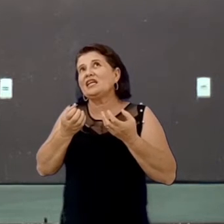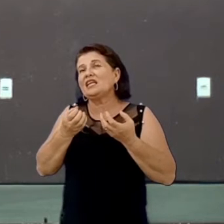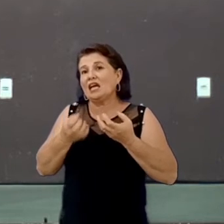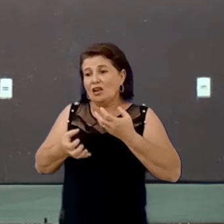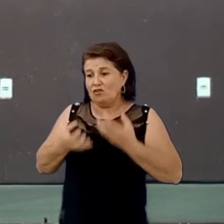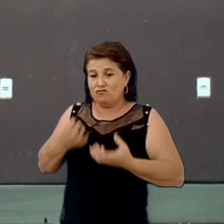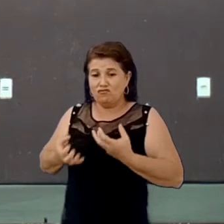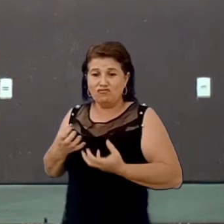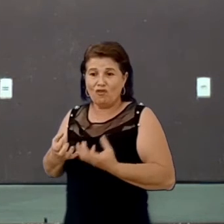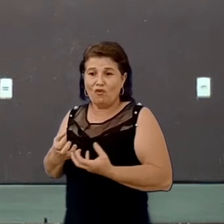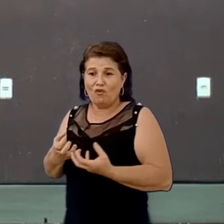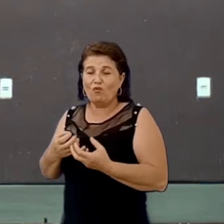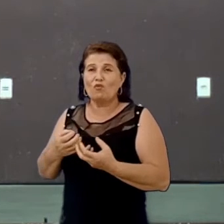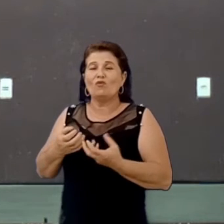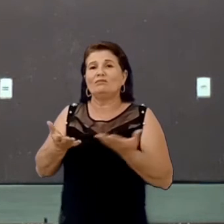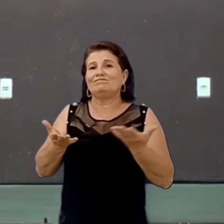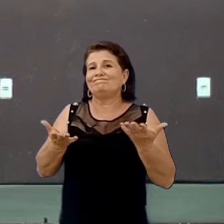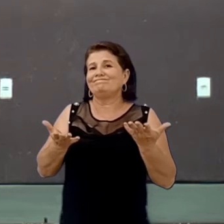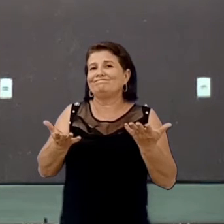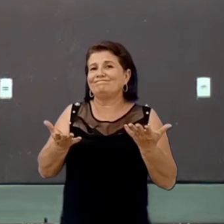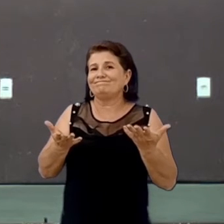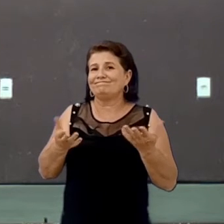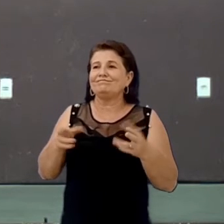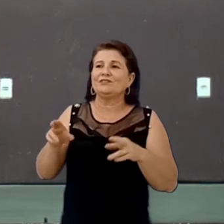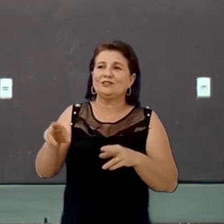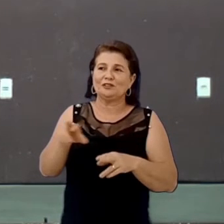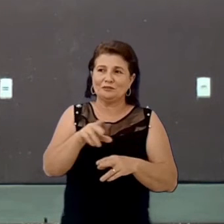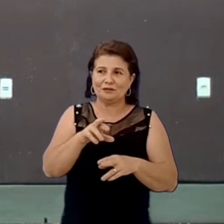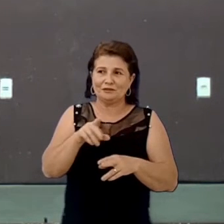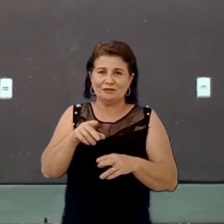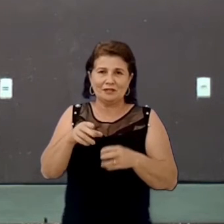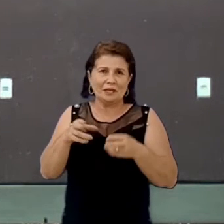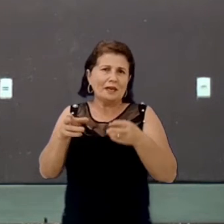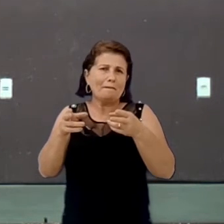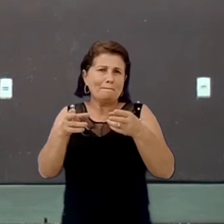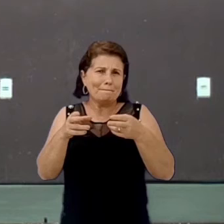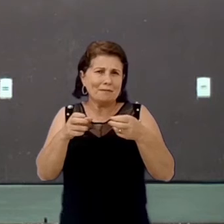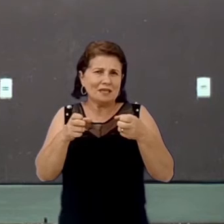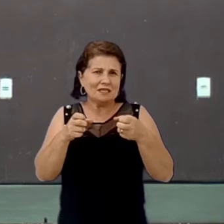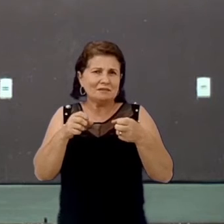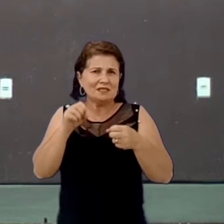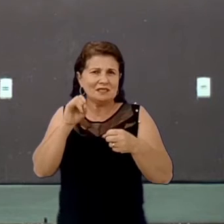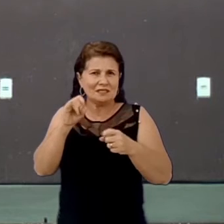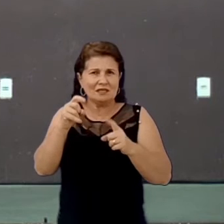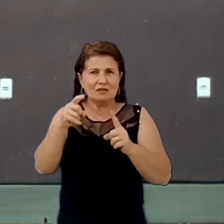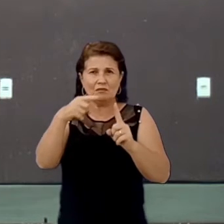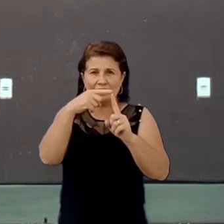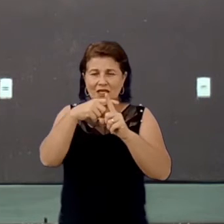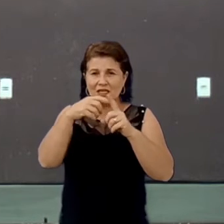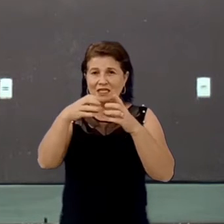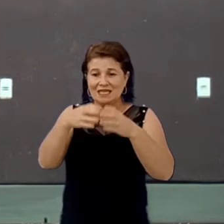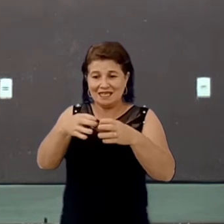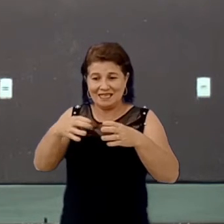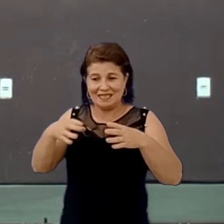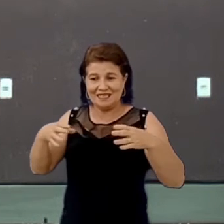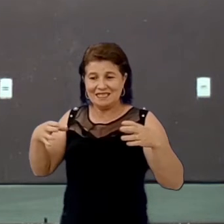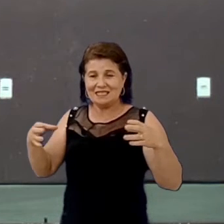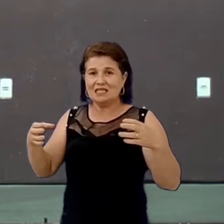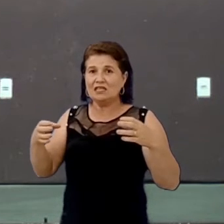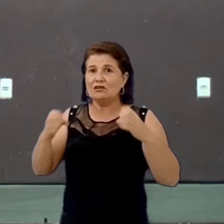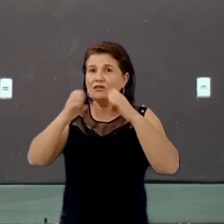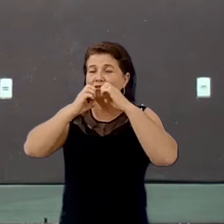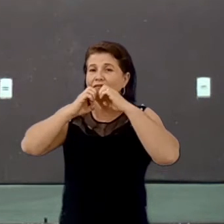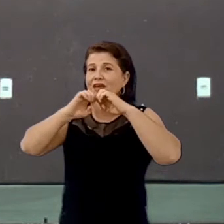povo. Meus irmãos, você quer saber se uma igreja tem crescido no